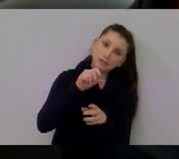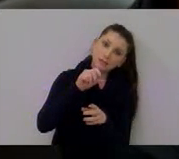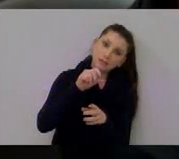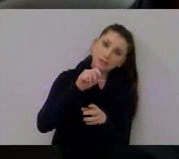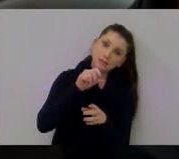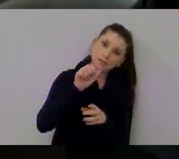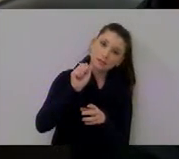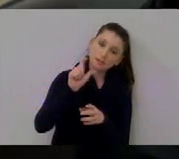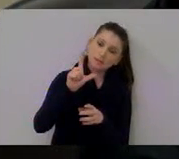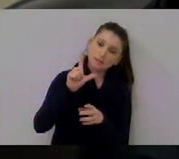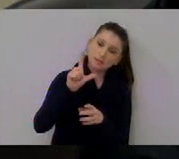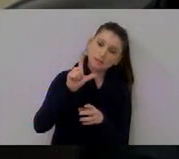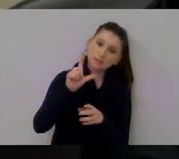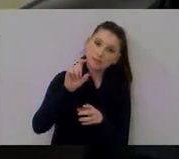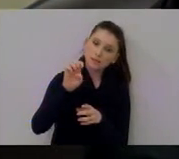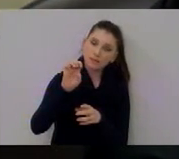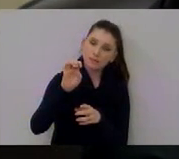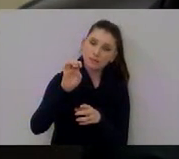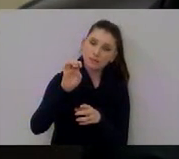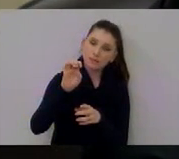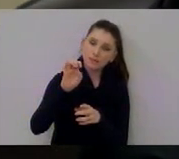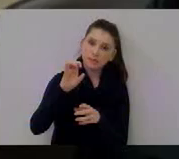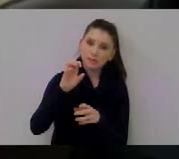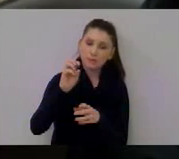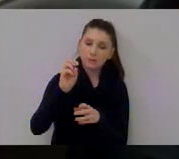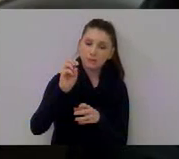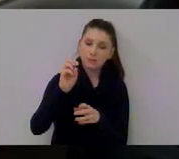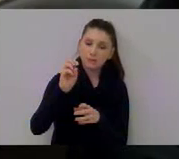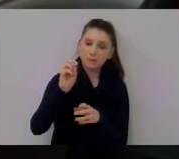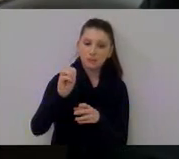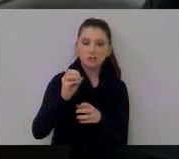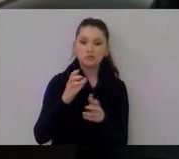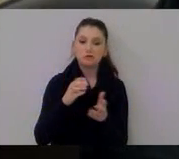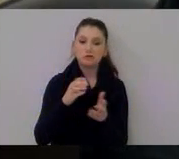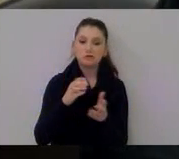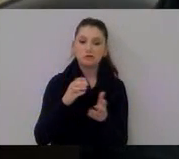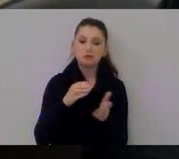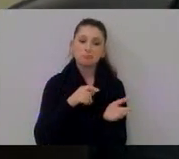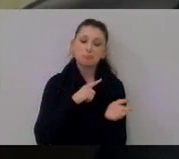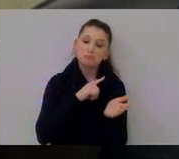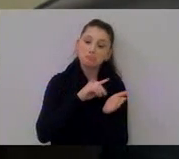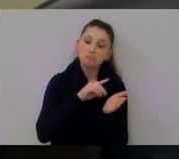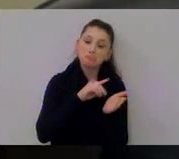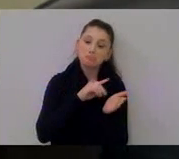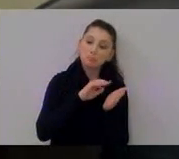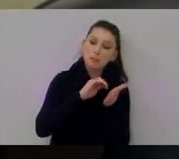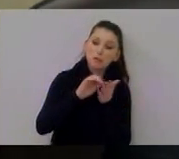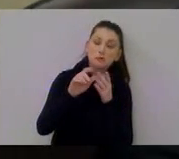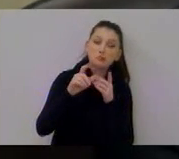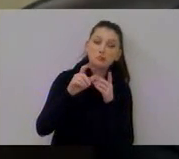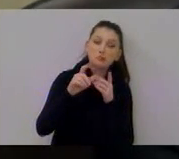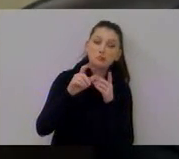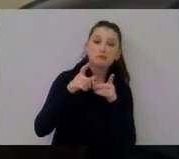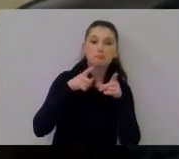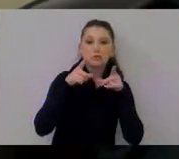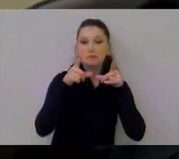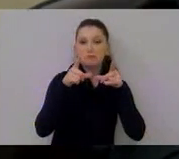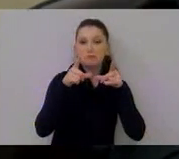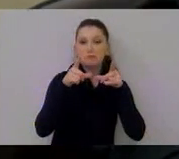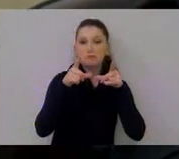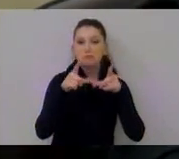as indicações que ele fez, as indicações que o